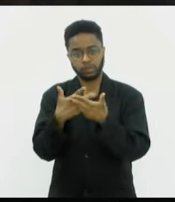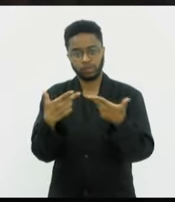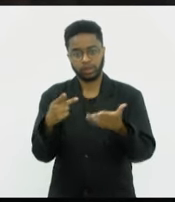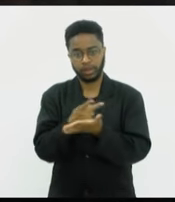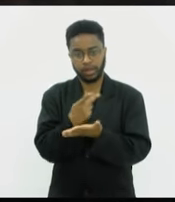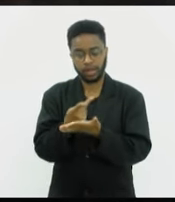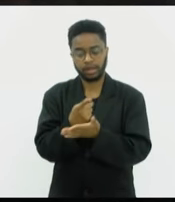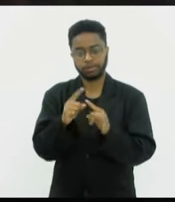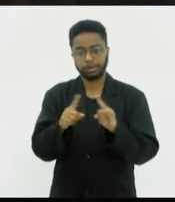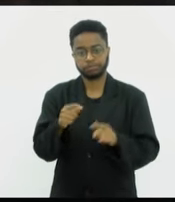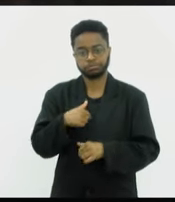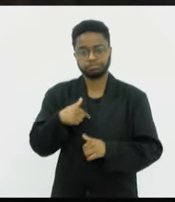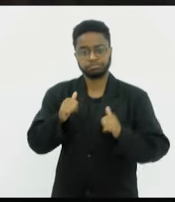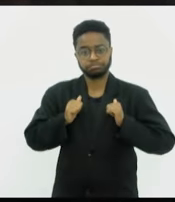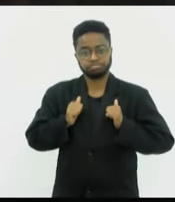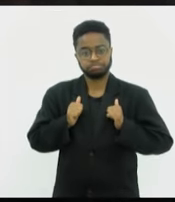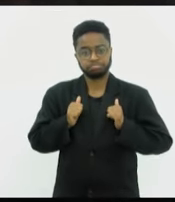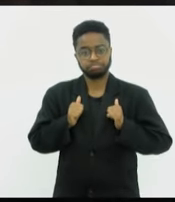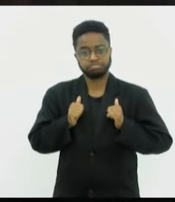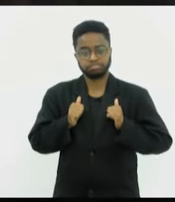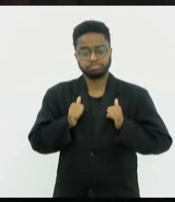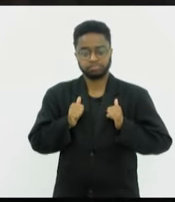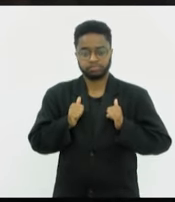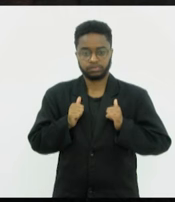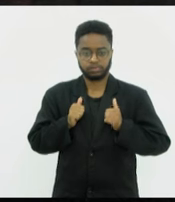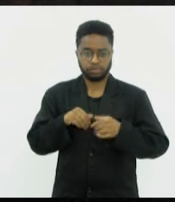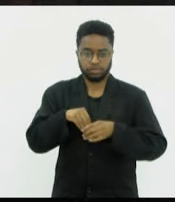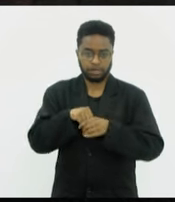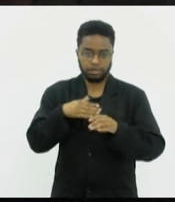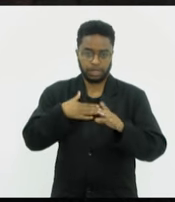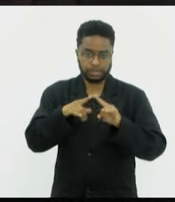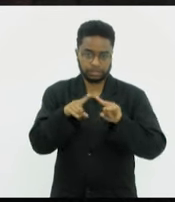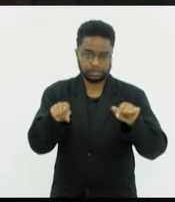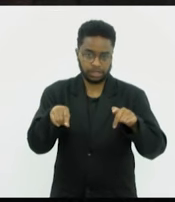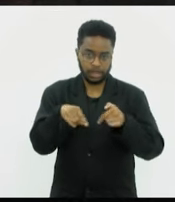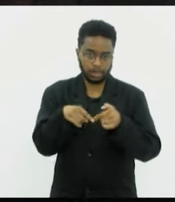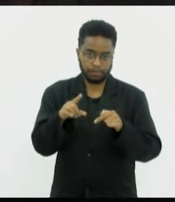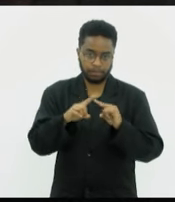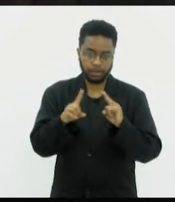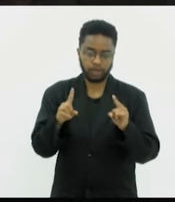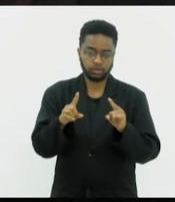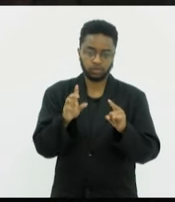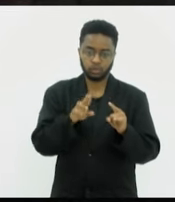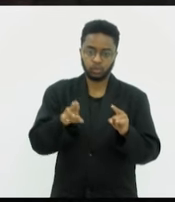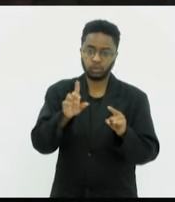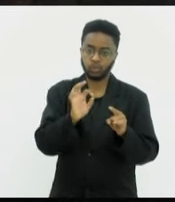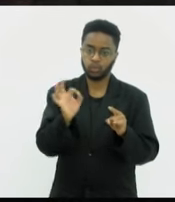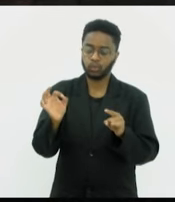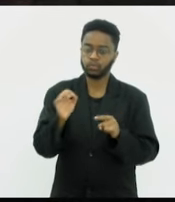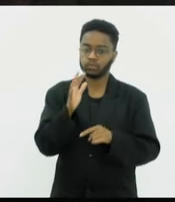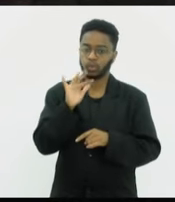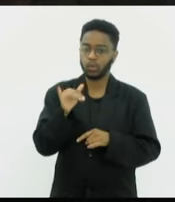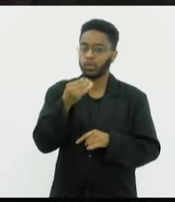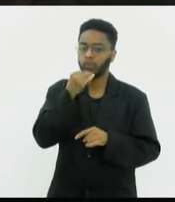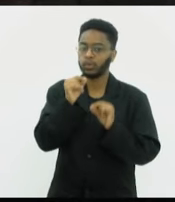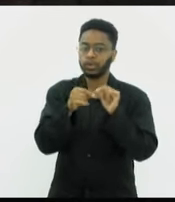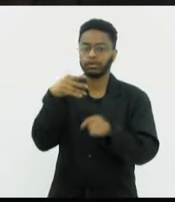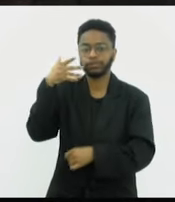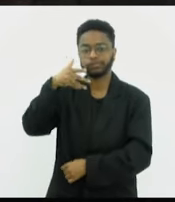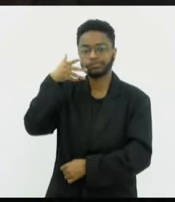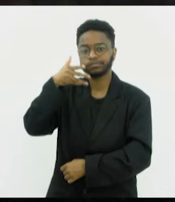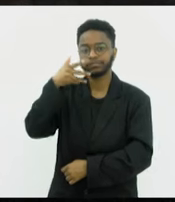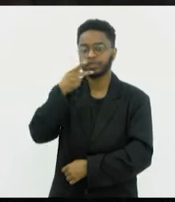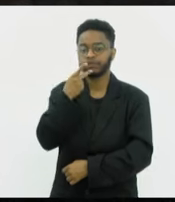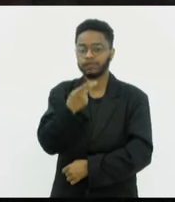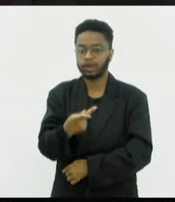ficar sentado dentro do gabinete e não usar as oportunidades que nós temos, que é de falar, de falar,